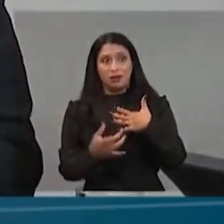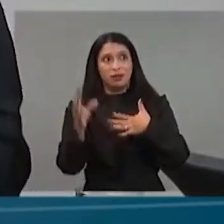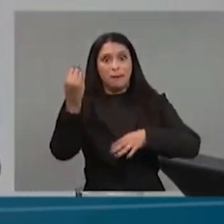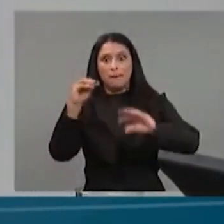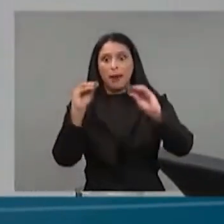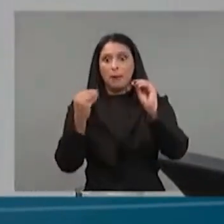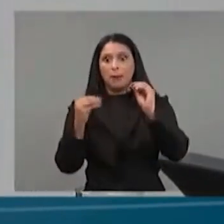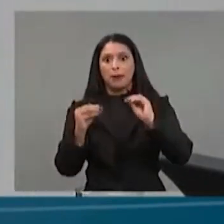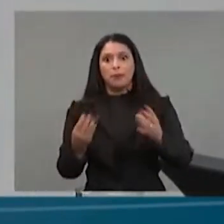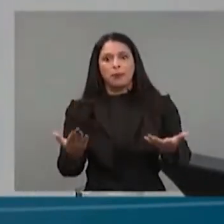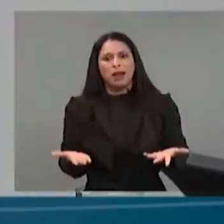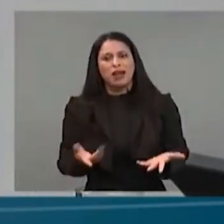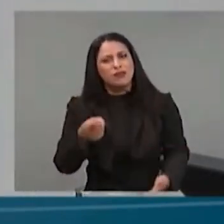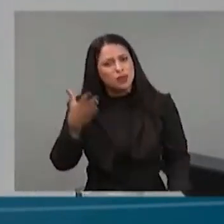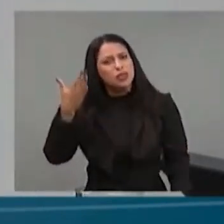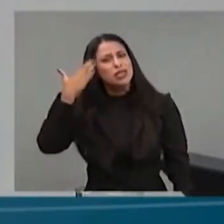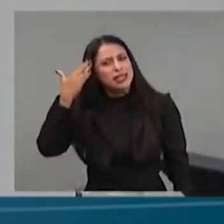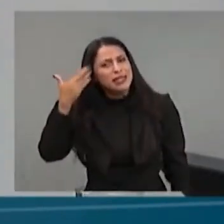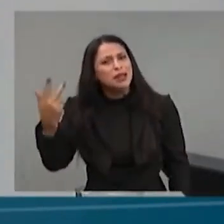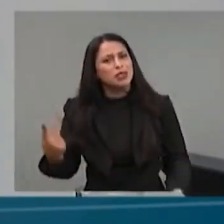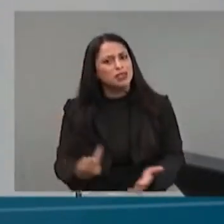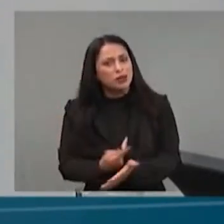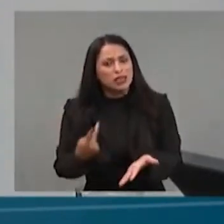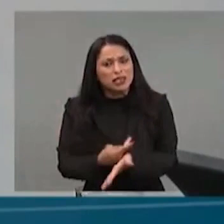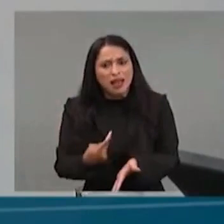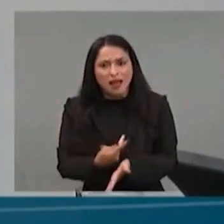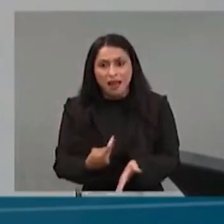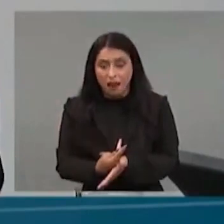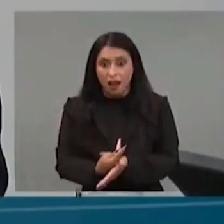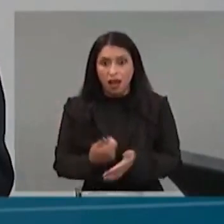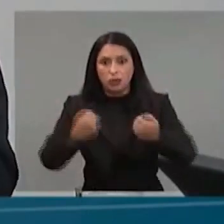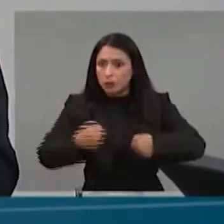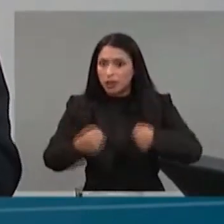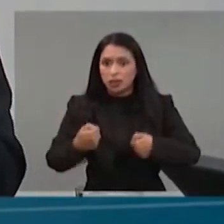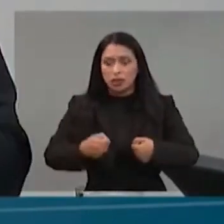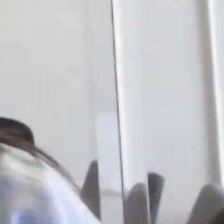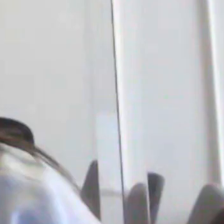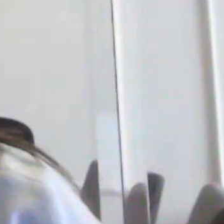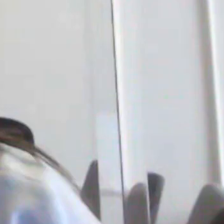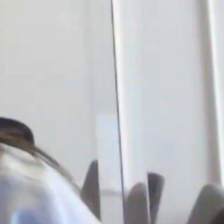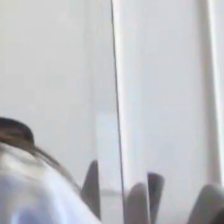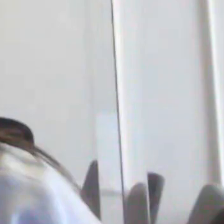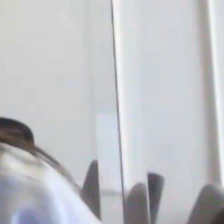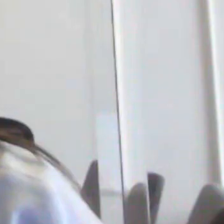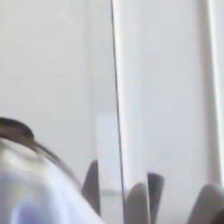você sabe que está ocorrendo algo errado, deve uma providência ser tomada.